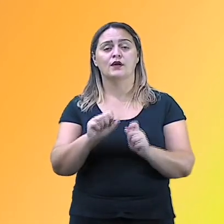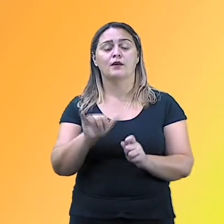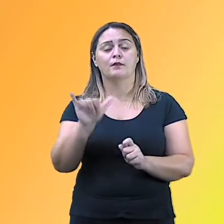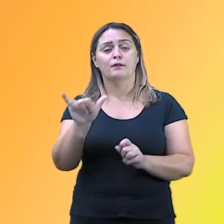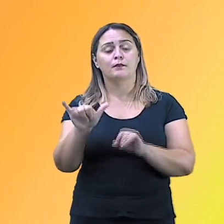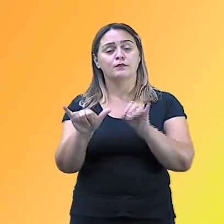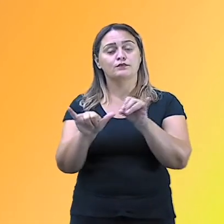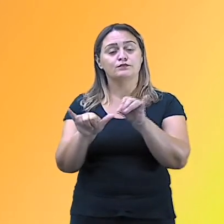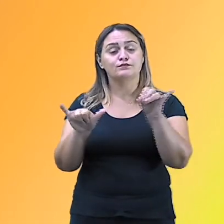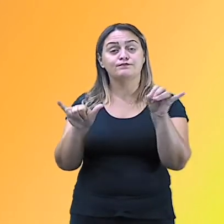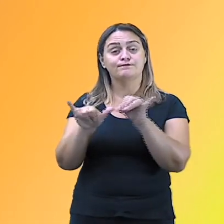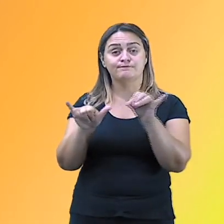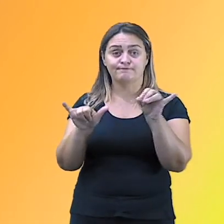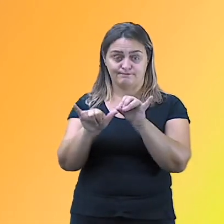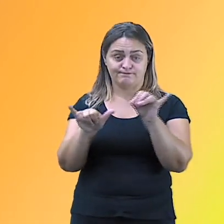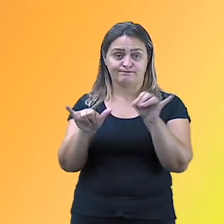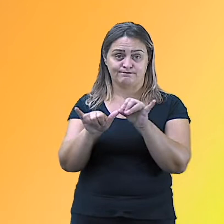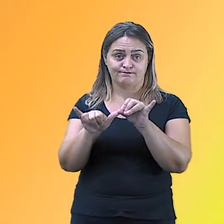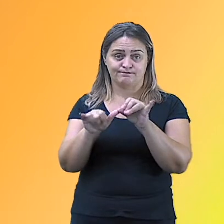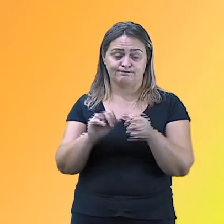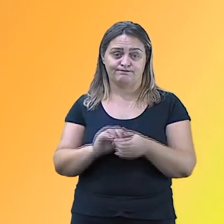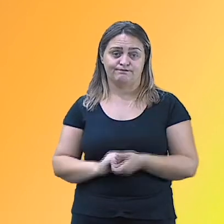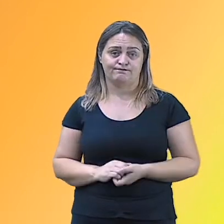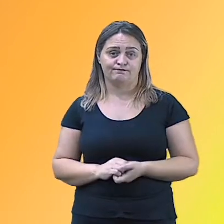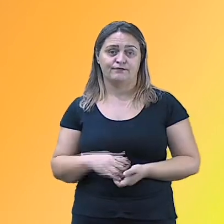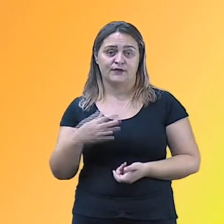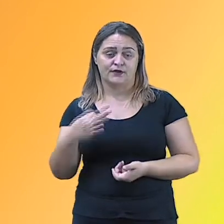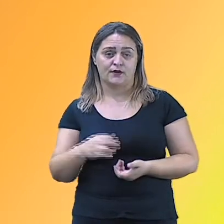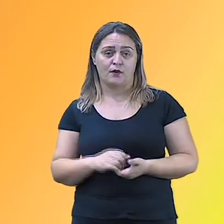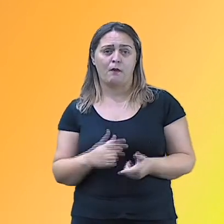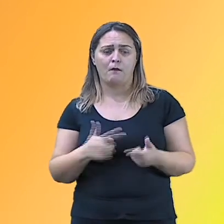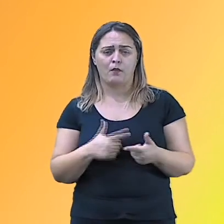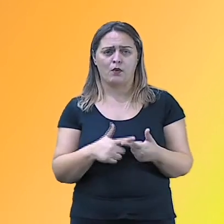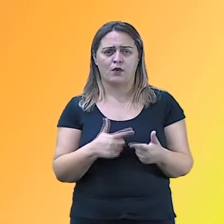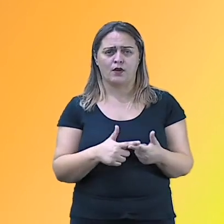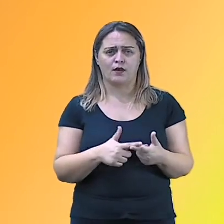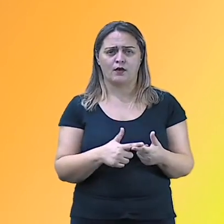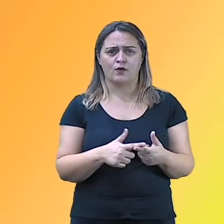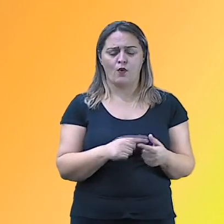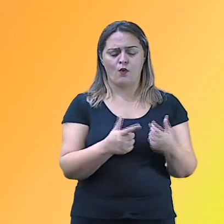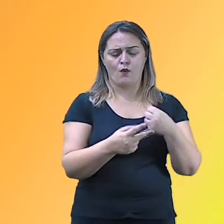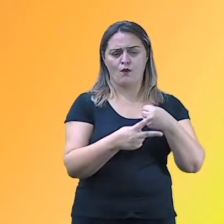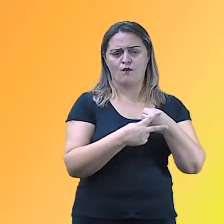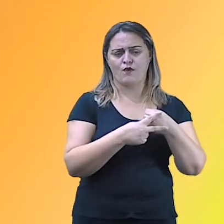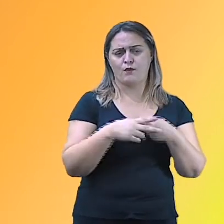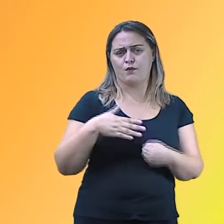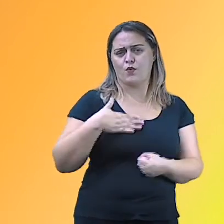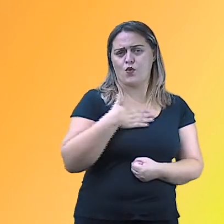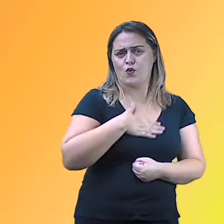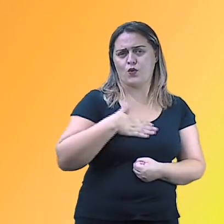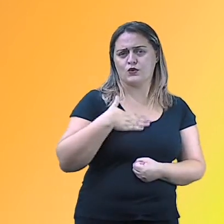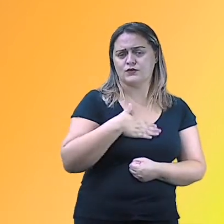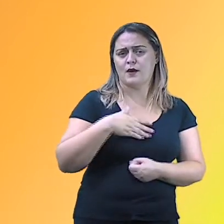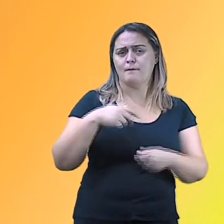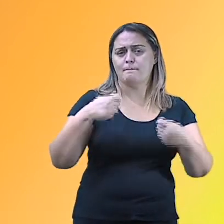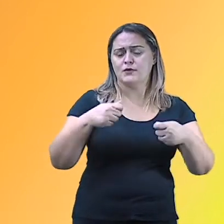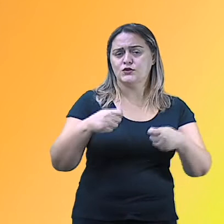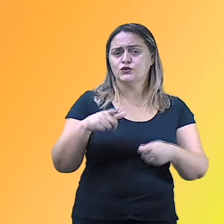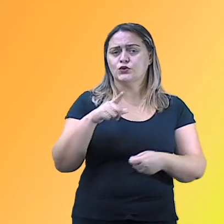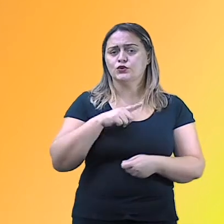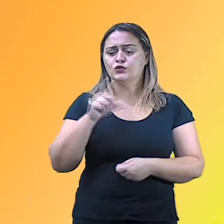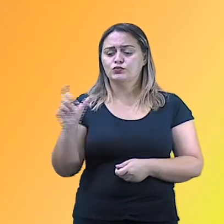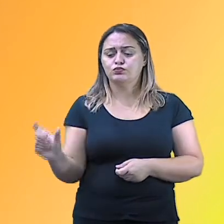gostar aí, ela não foi ligada diretamente ao objeto indireto. Houve aí o quê? Um intermediário